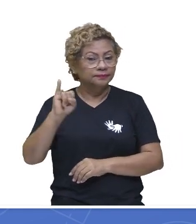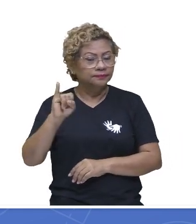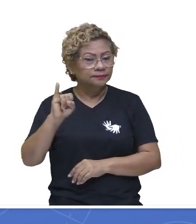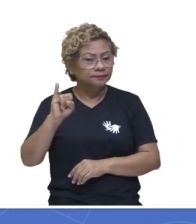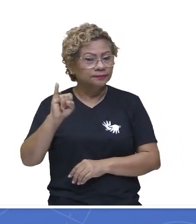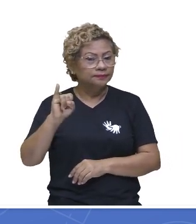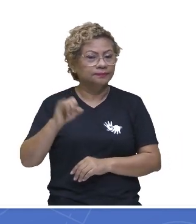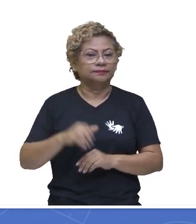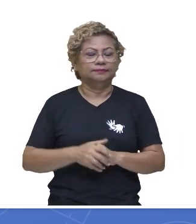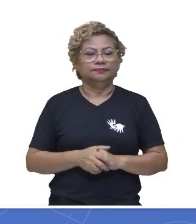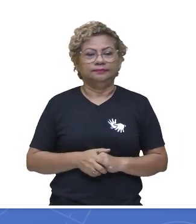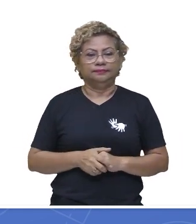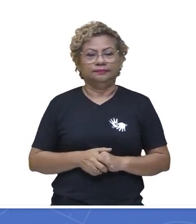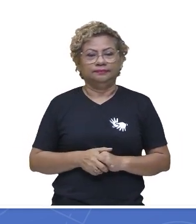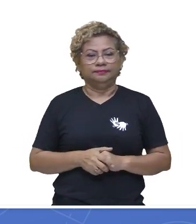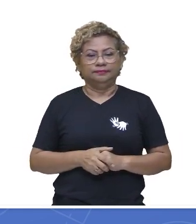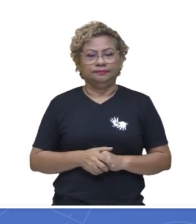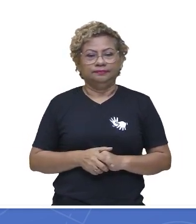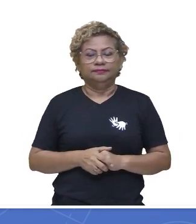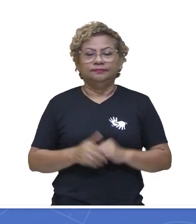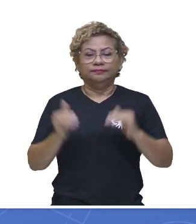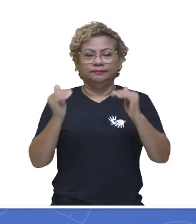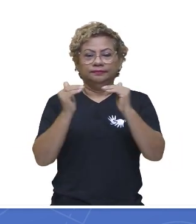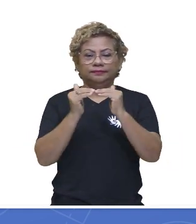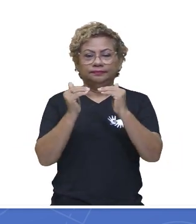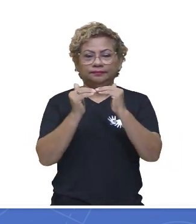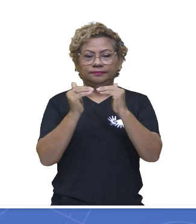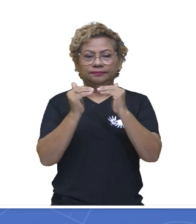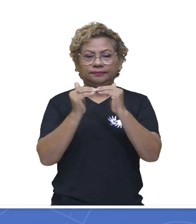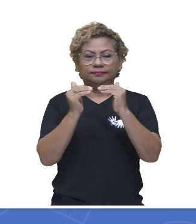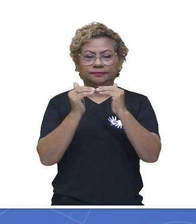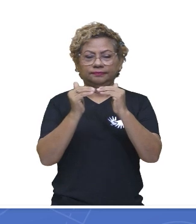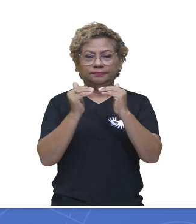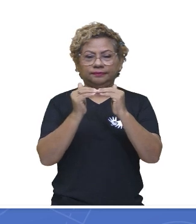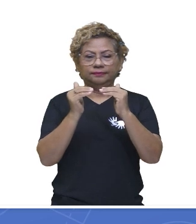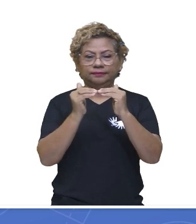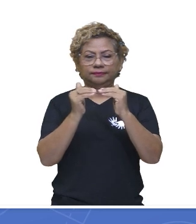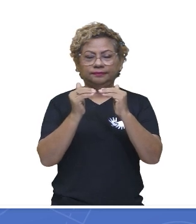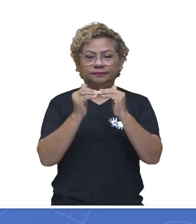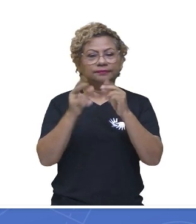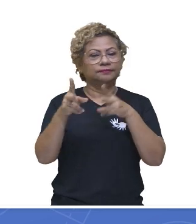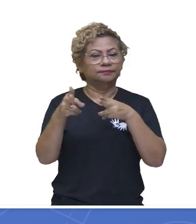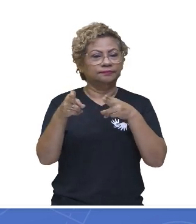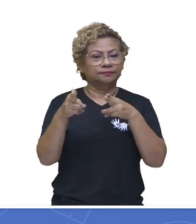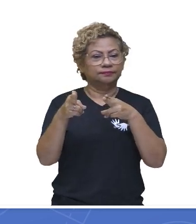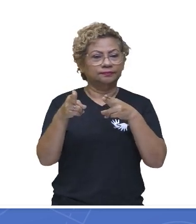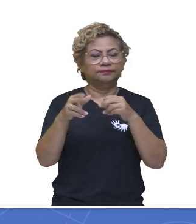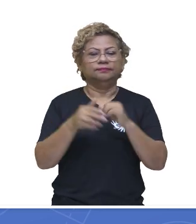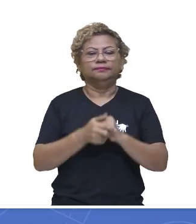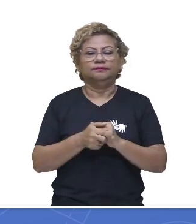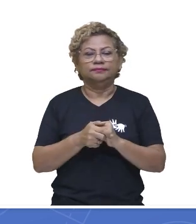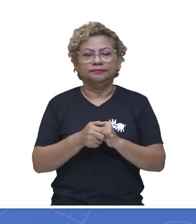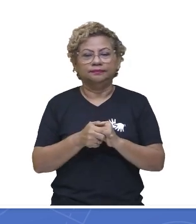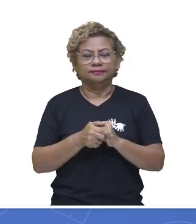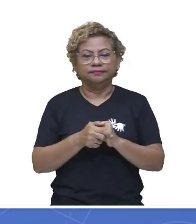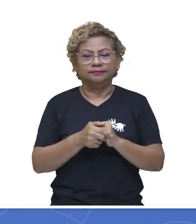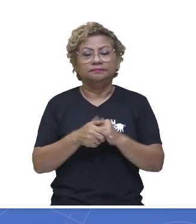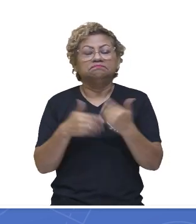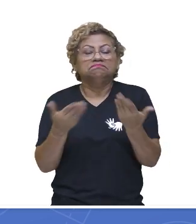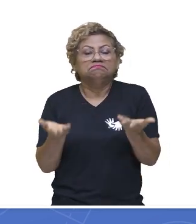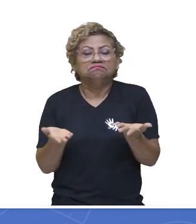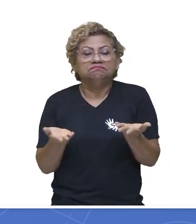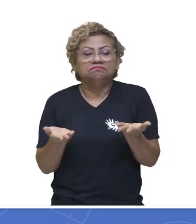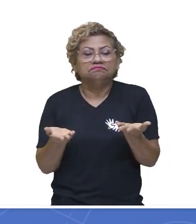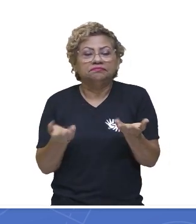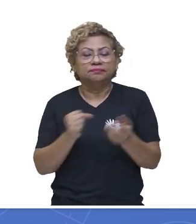ó, forem iguais, tá? Se esses dois termos aqui forem iguais, ou seja, se